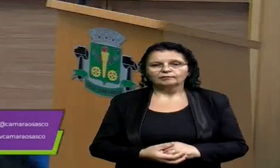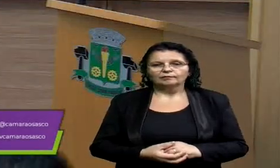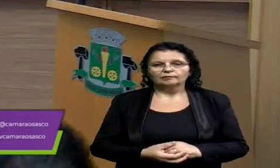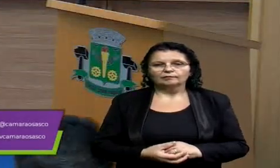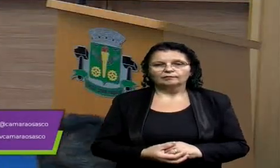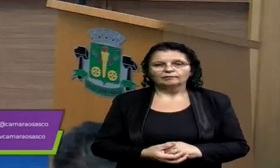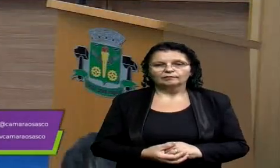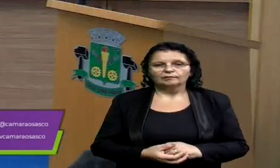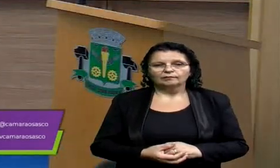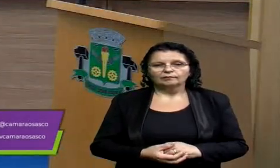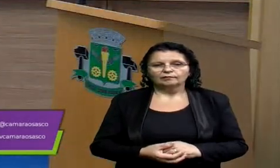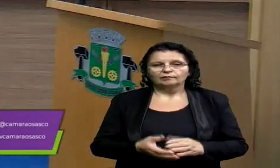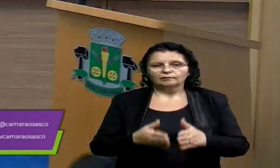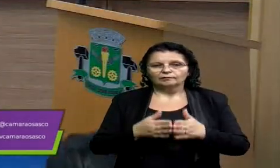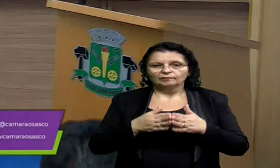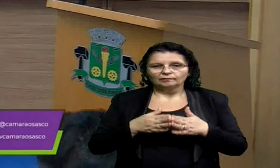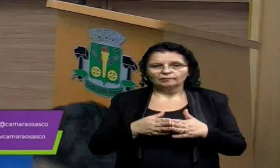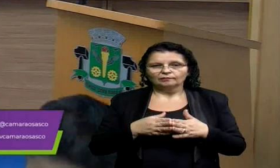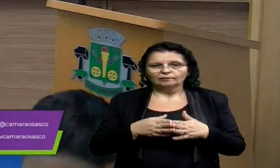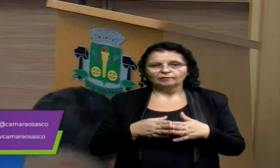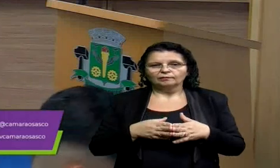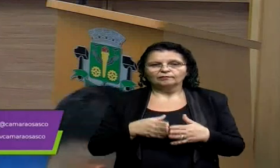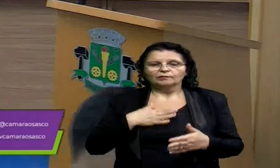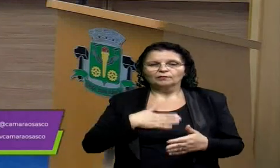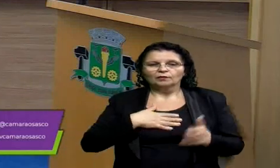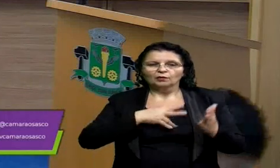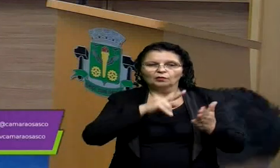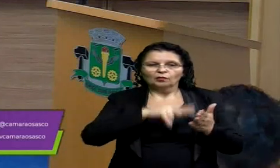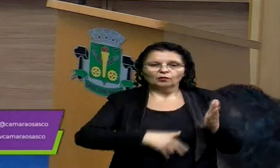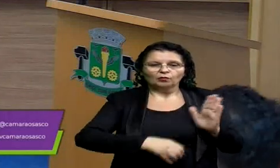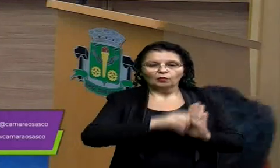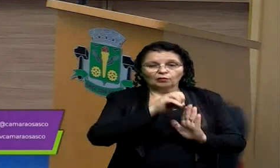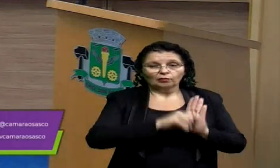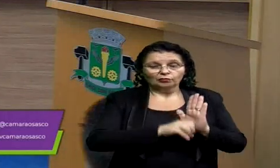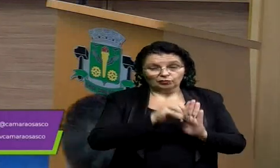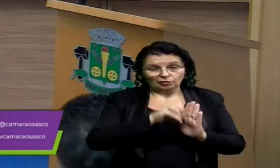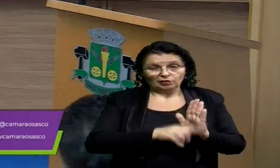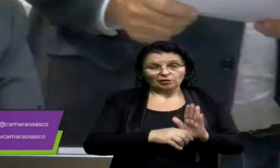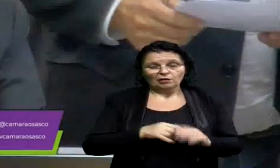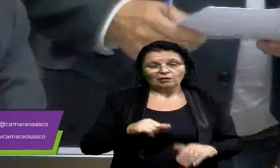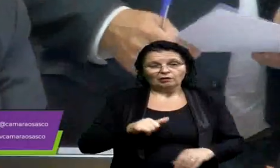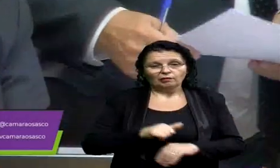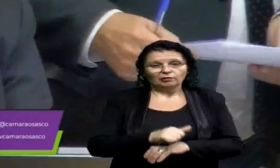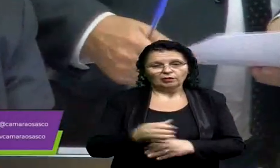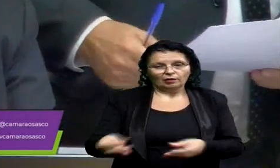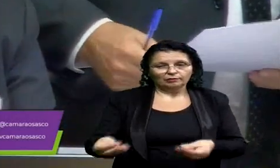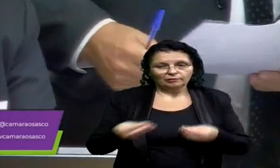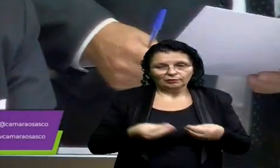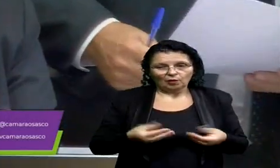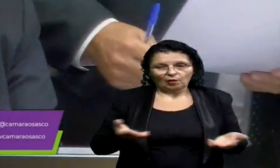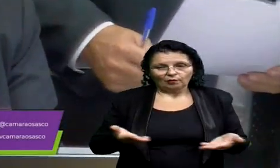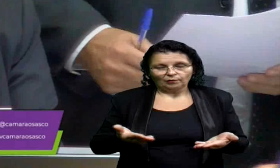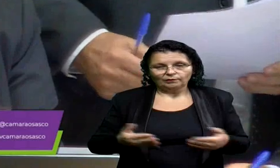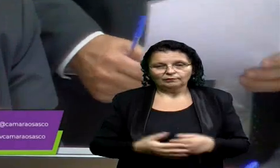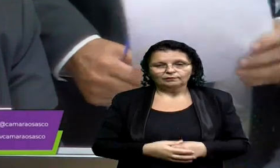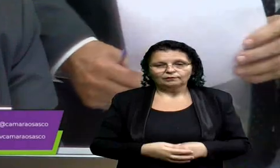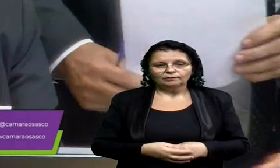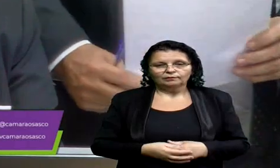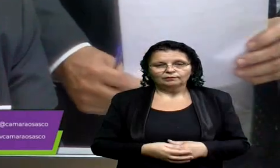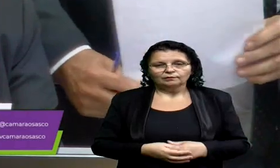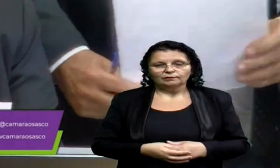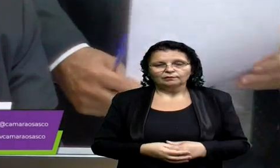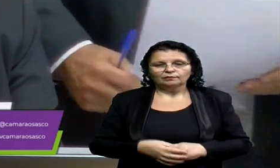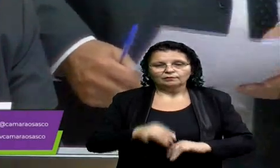silêncio com licencia senhor presidente gostaria de ler um ofício de justificativa de ausência que acabou de chegar eh